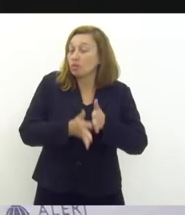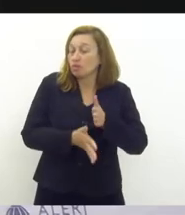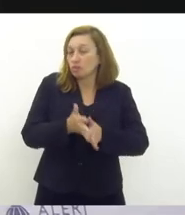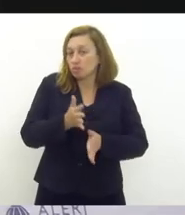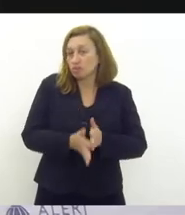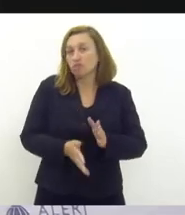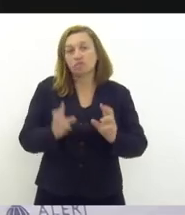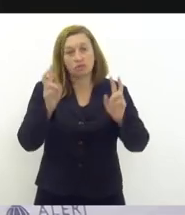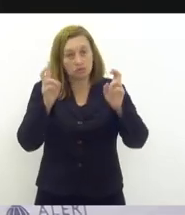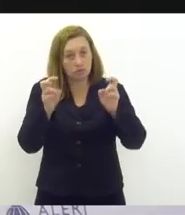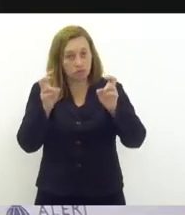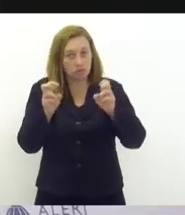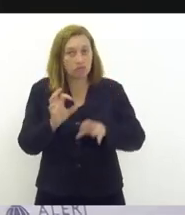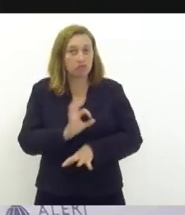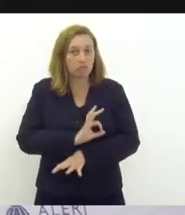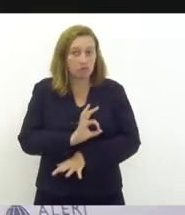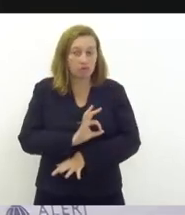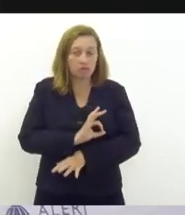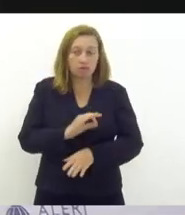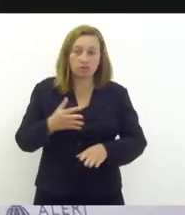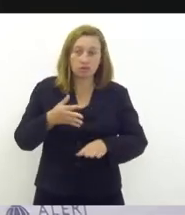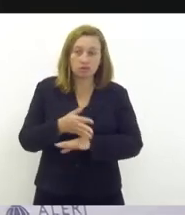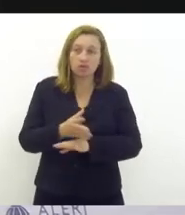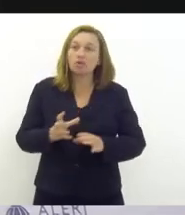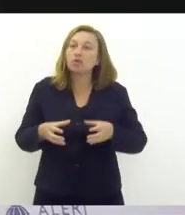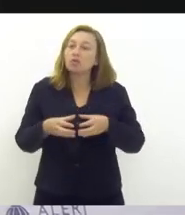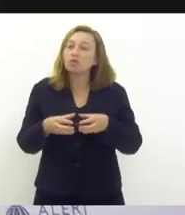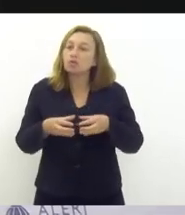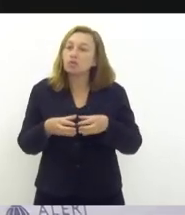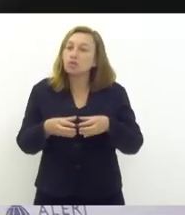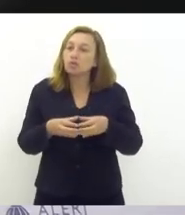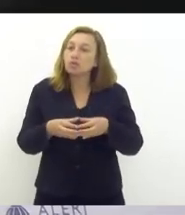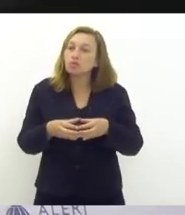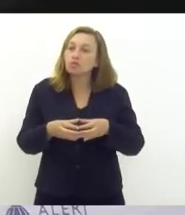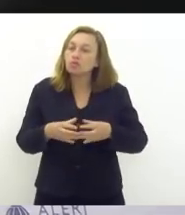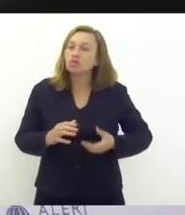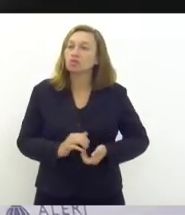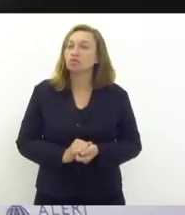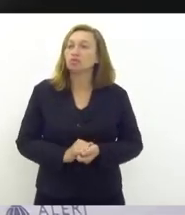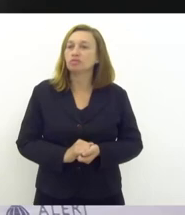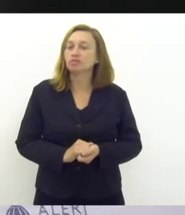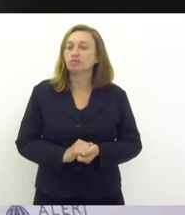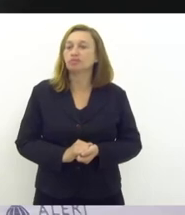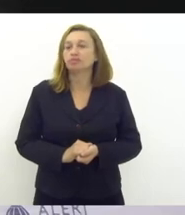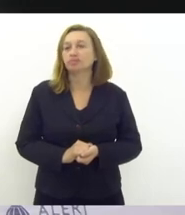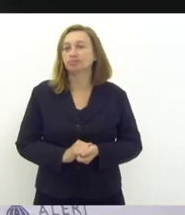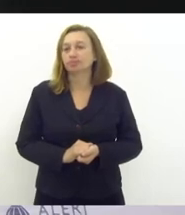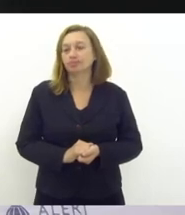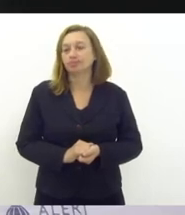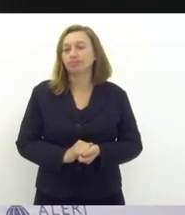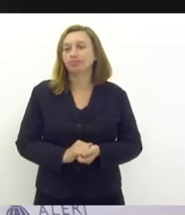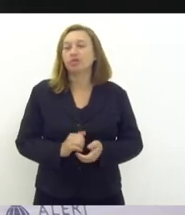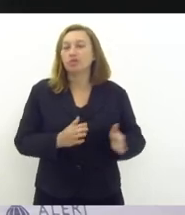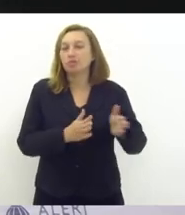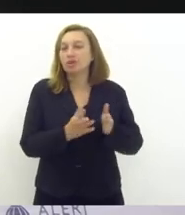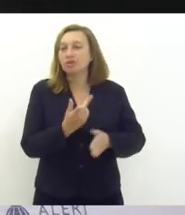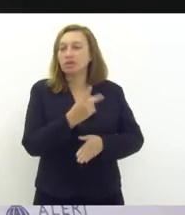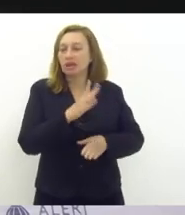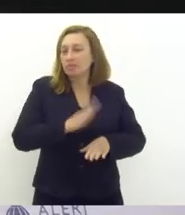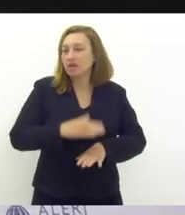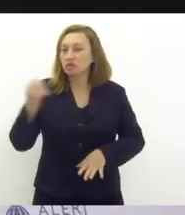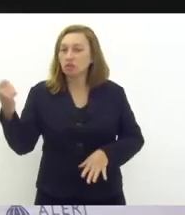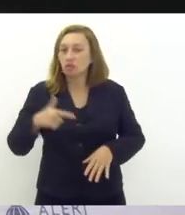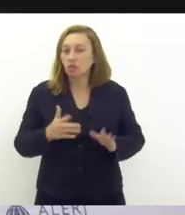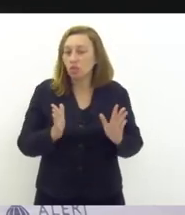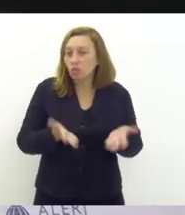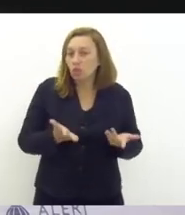eh eh né uma equipe combate intenso a época dela mais do que hoje porque